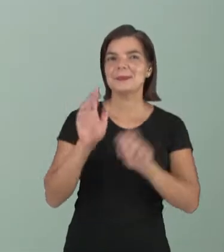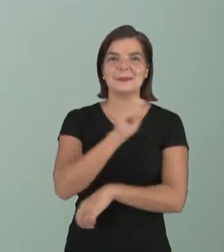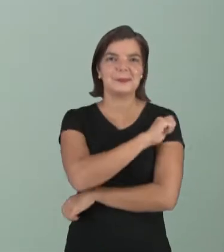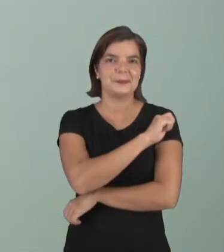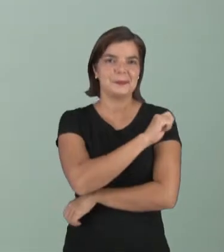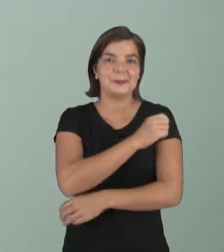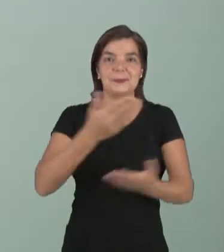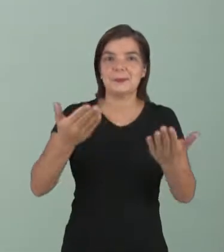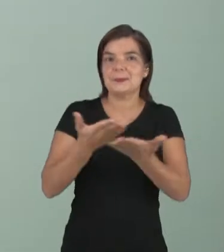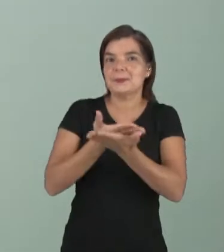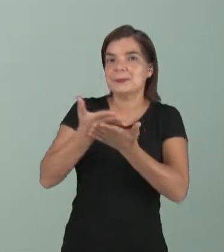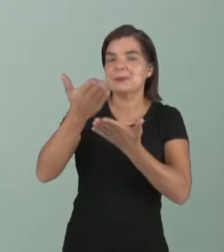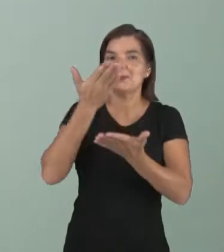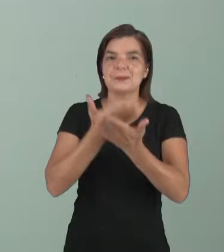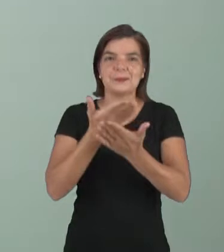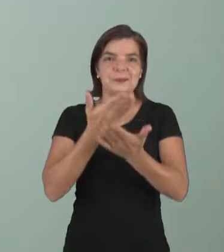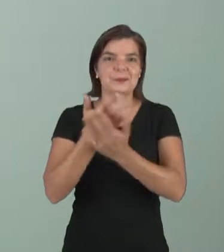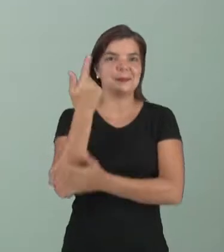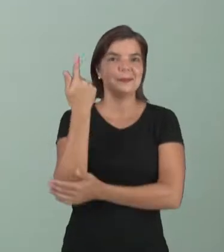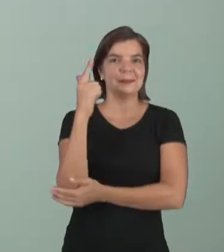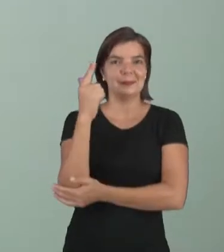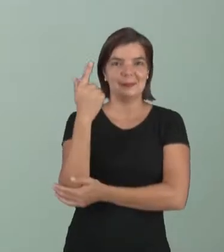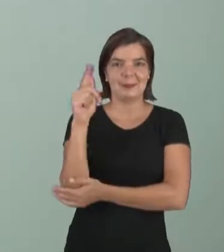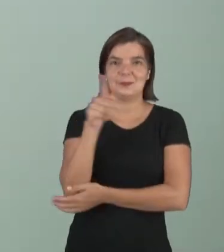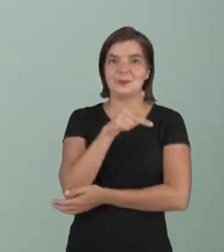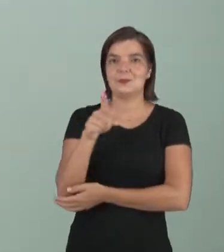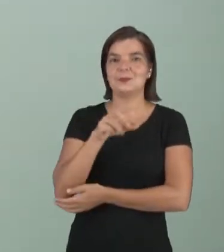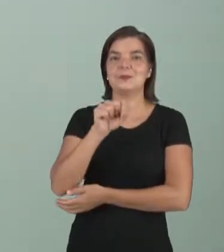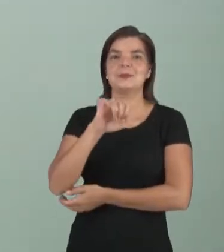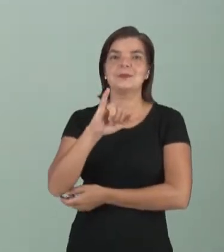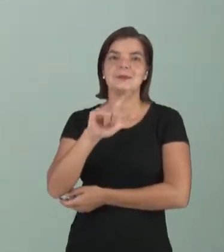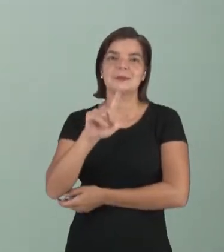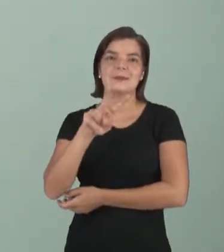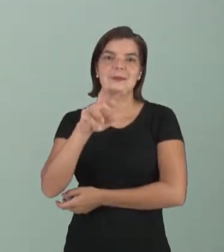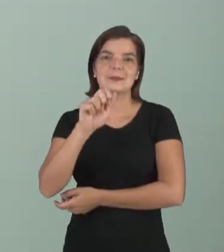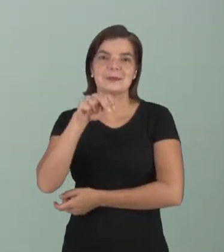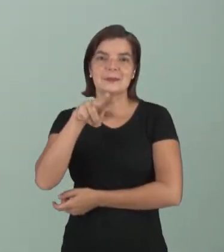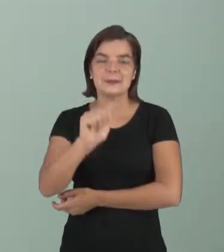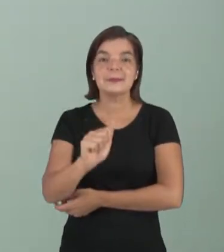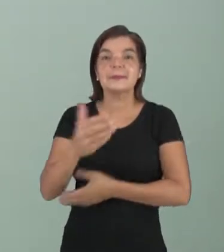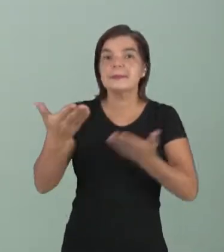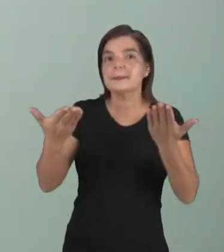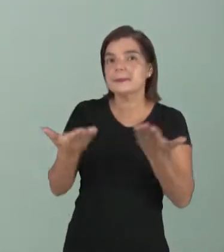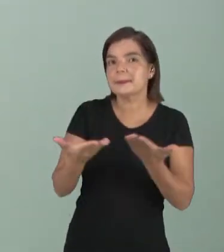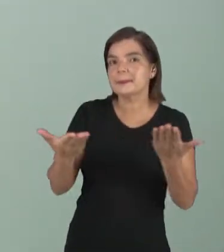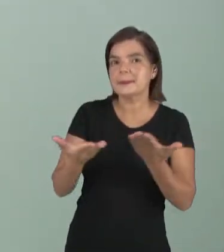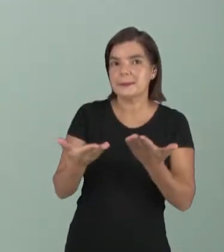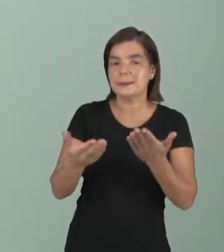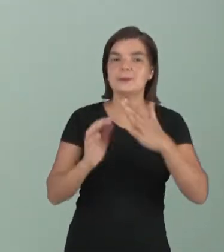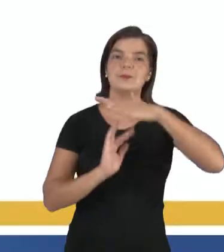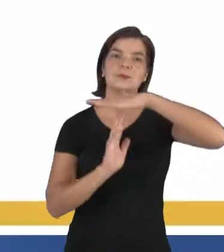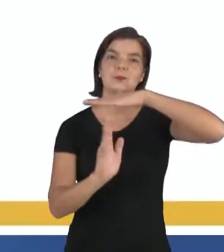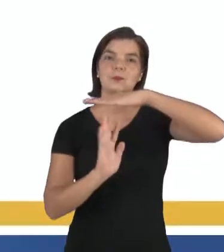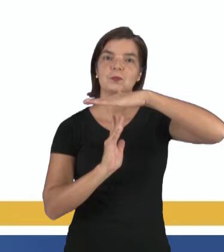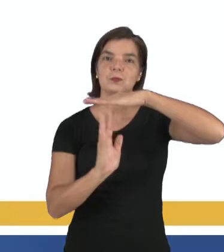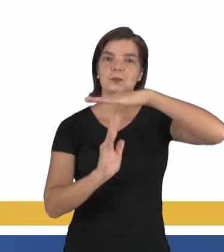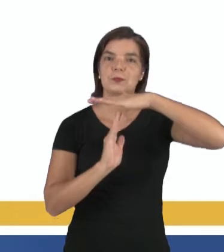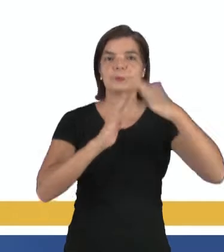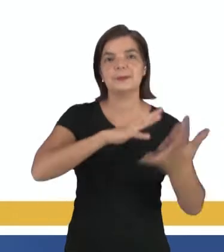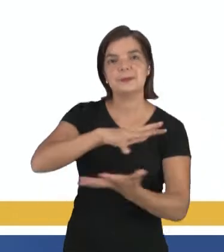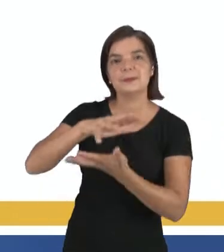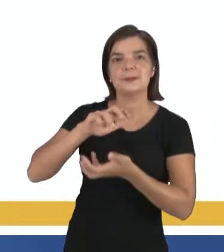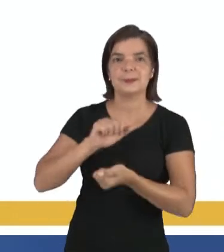Olá, alunos! Hoje vamos iniciar mais uma aula de Geografia. Eu sou a professora Silvana e vamos falar sobre os migrantes no